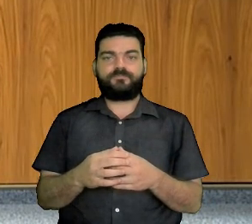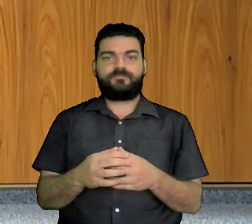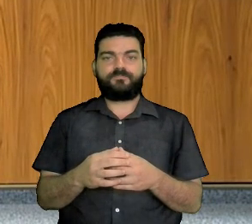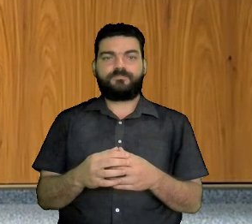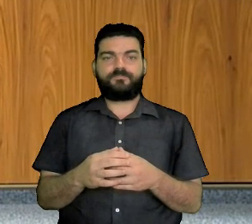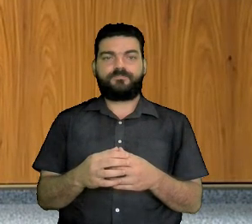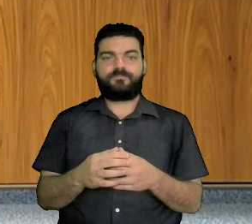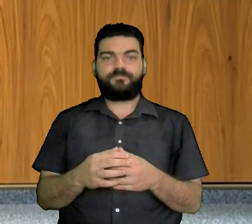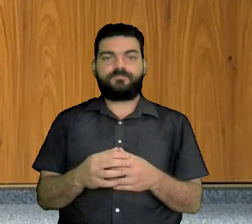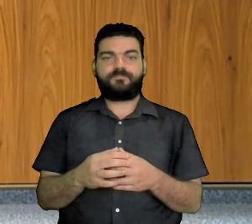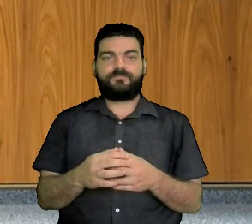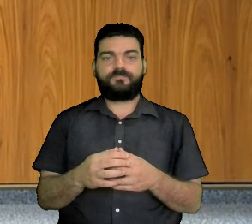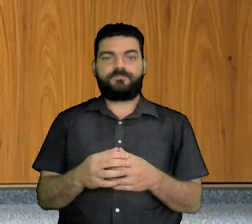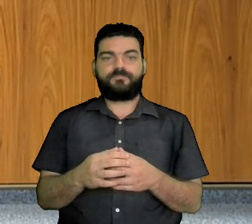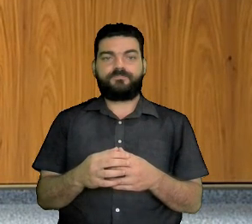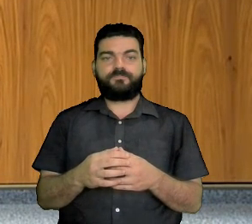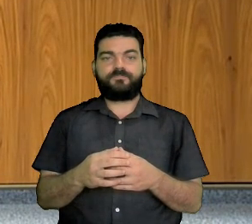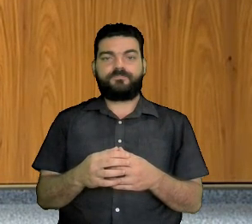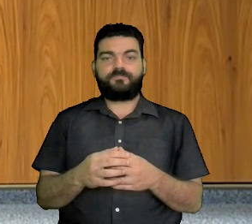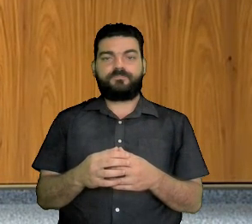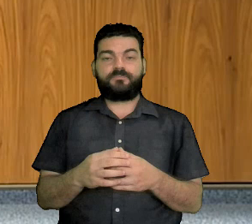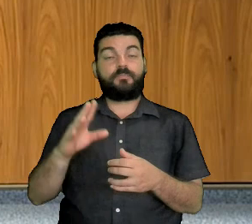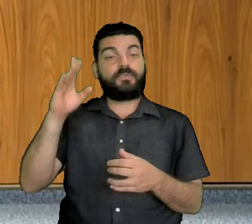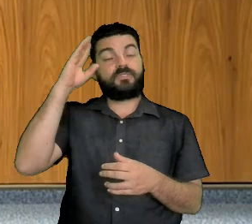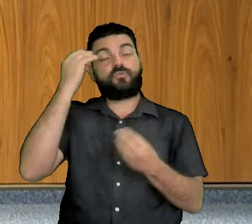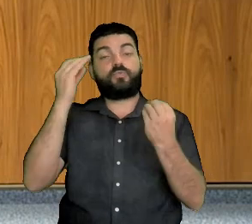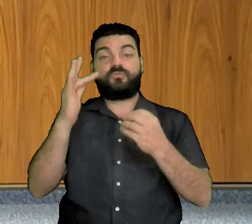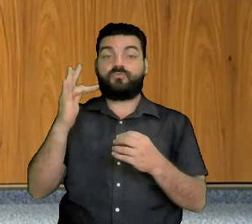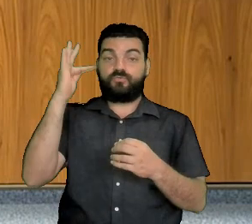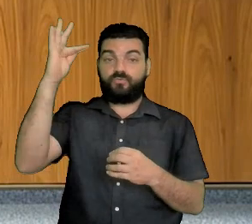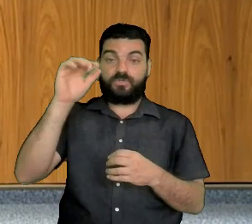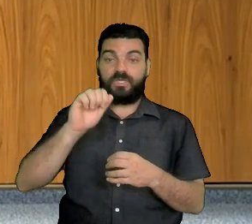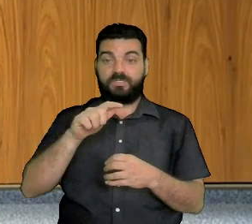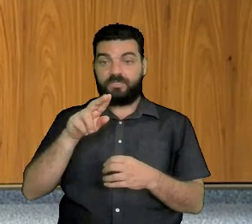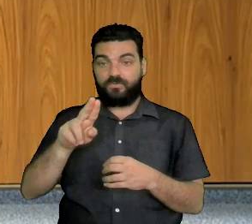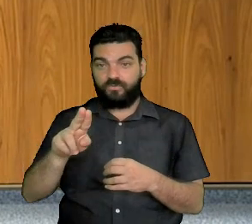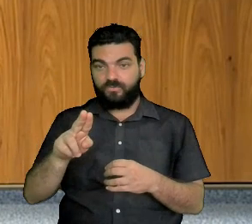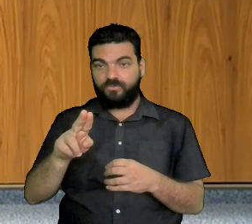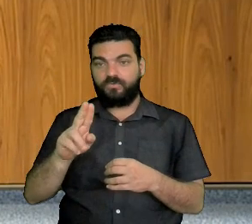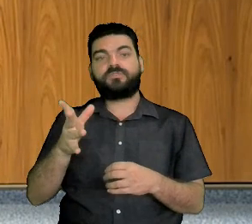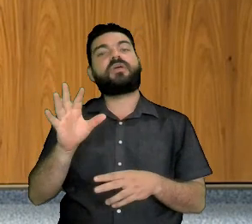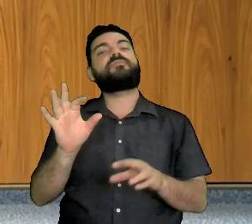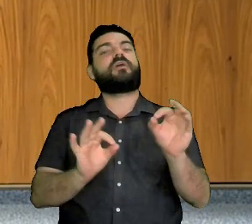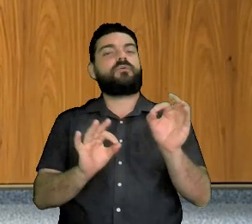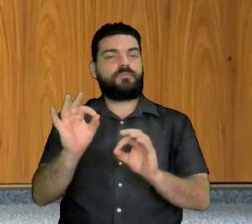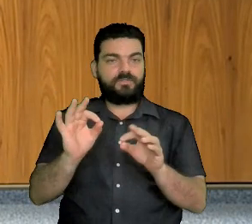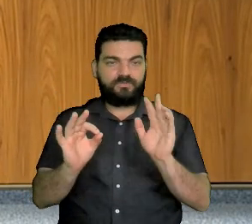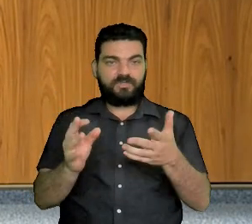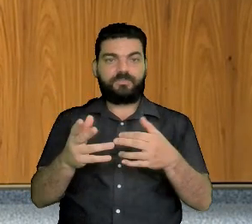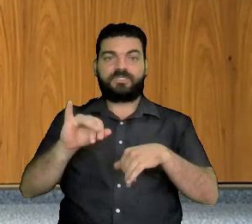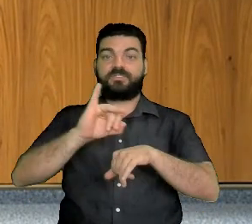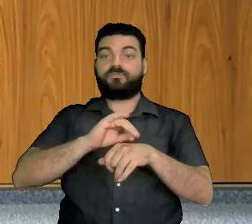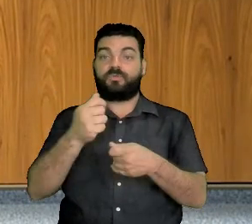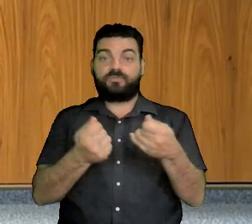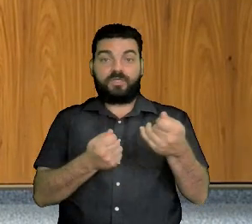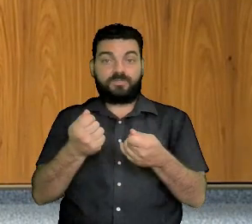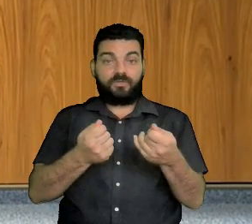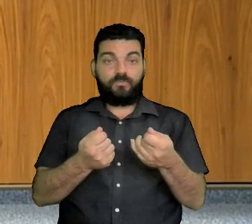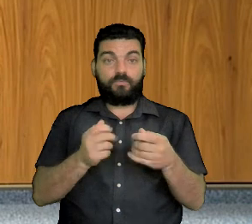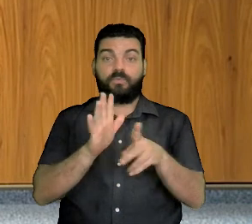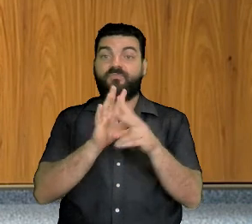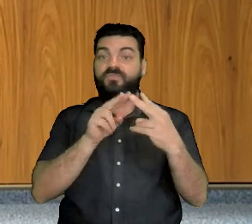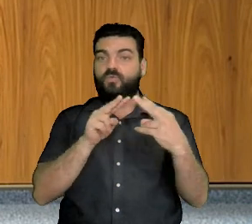primando para o futuro, a AGU vem trabalhando nas centrais de negociações